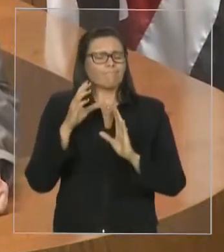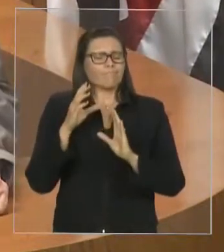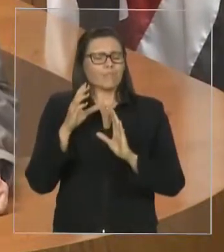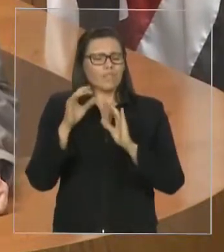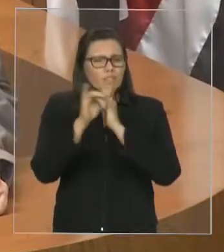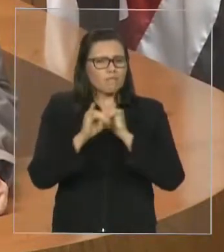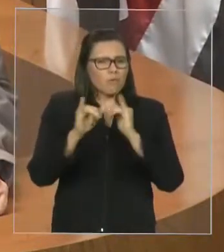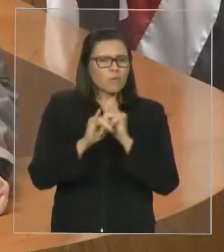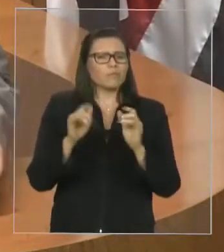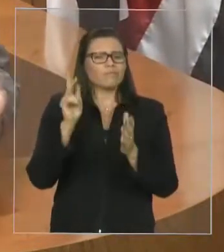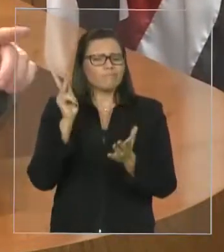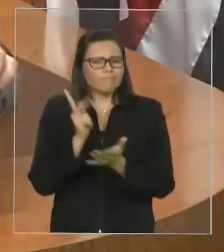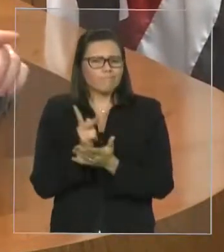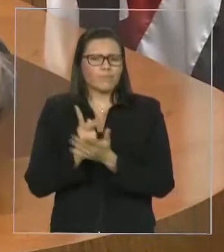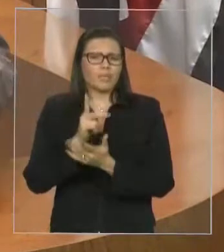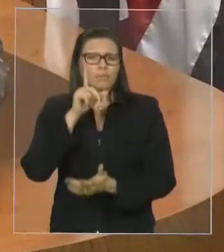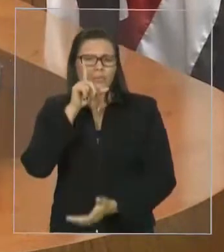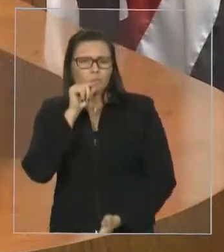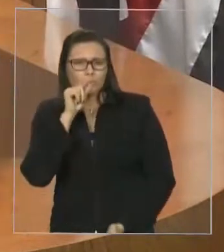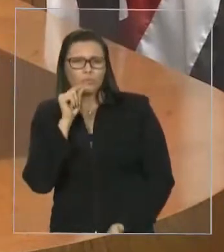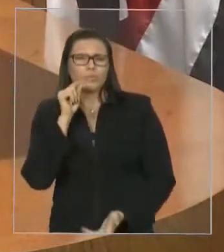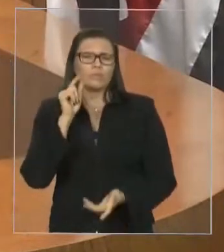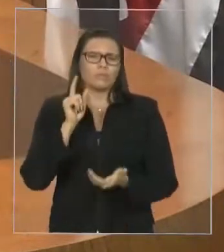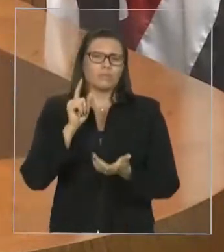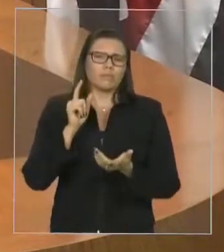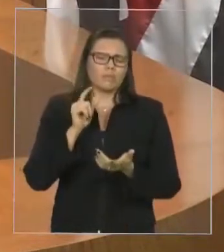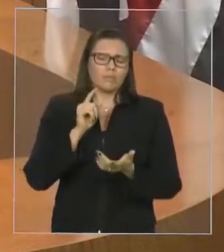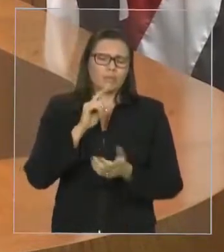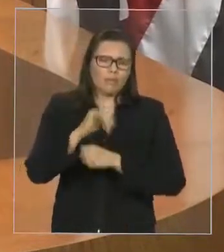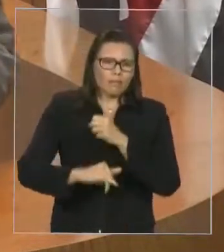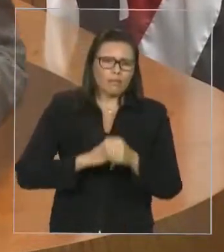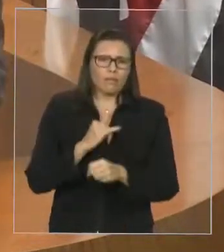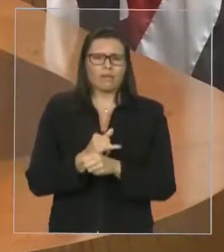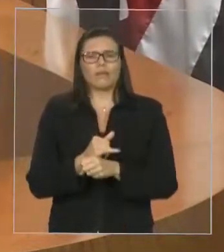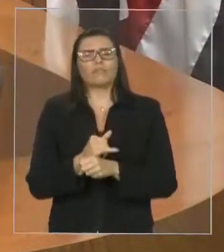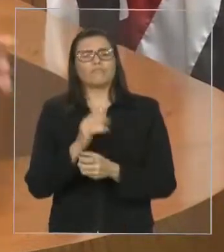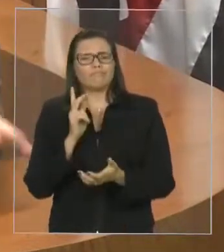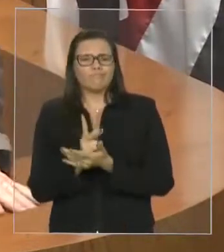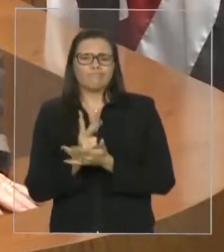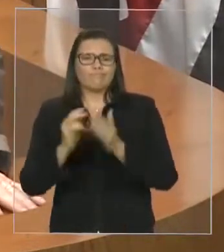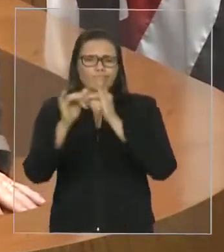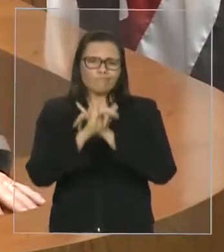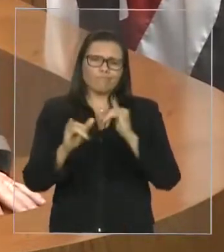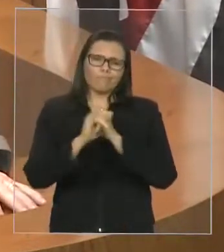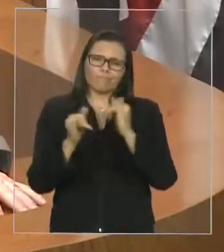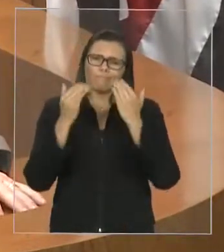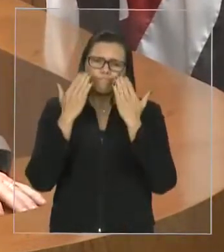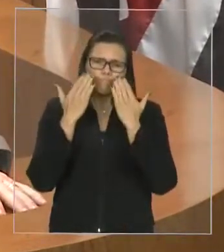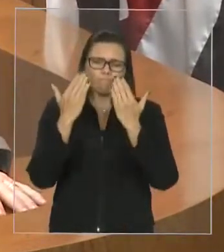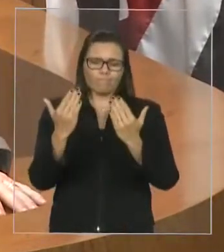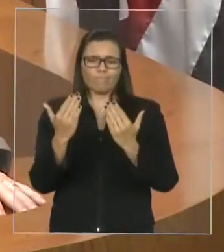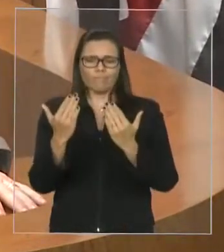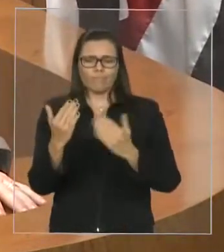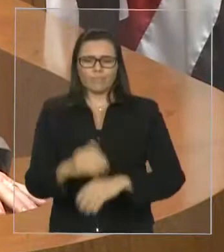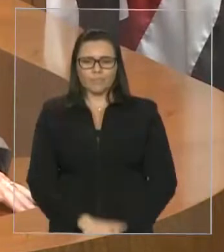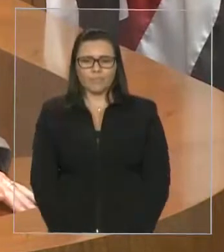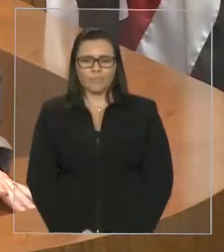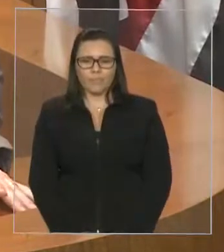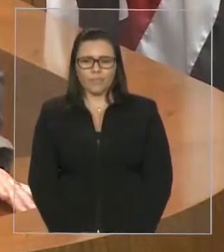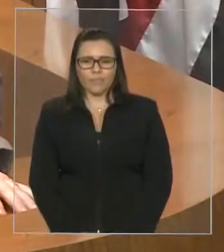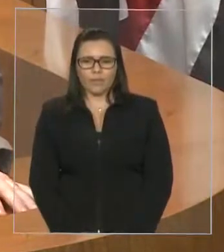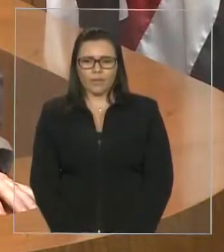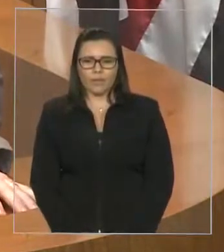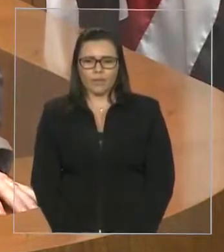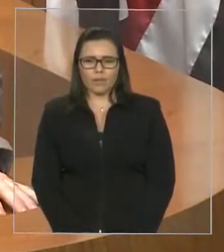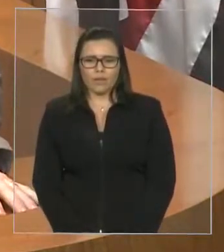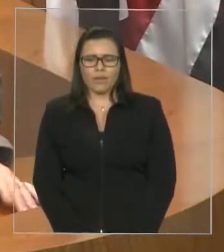se defender. Mas não pensem vocês que nós achamos que nós temos medo do fato de existir um